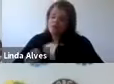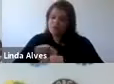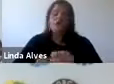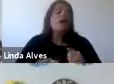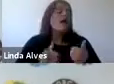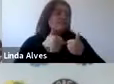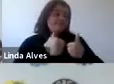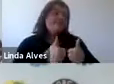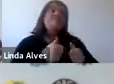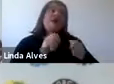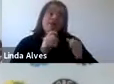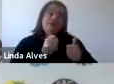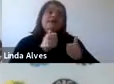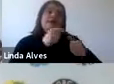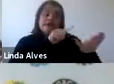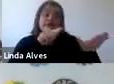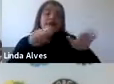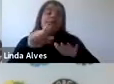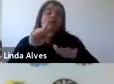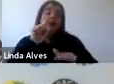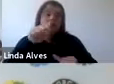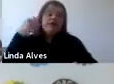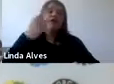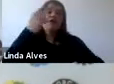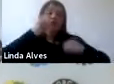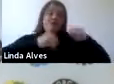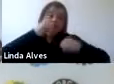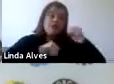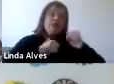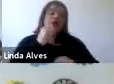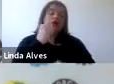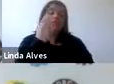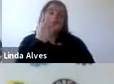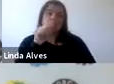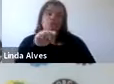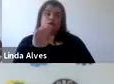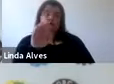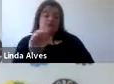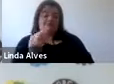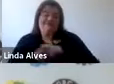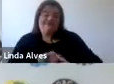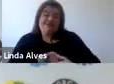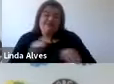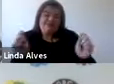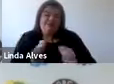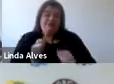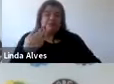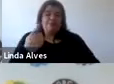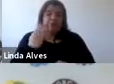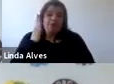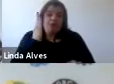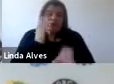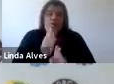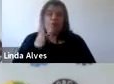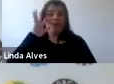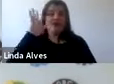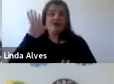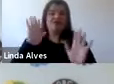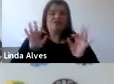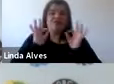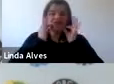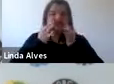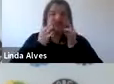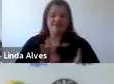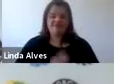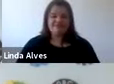olha, a semana que vem, inclusive, se não for nessa, talvez nessa não dê tempo, porque já é quarta-feira, mas já está combinado, tá?